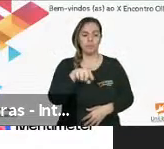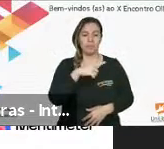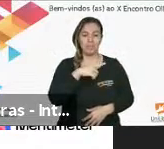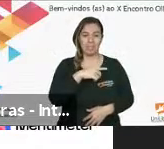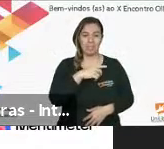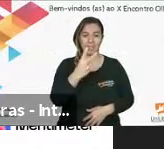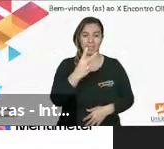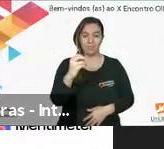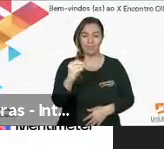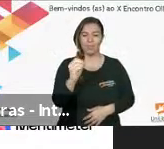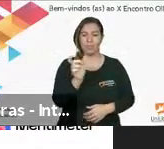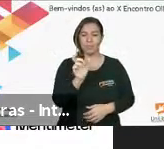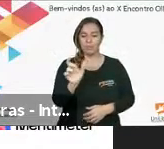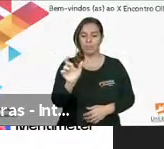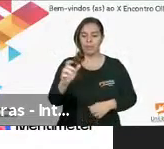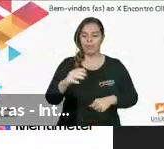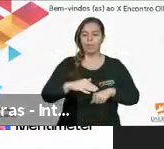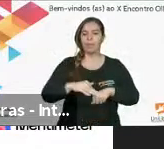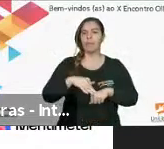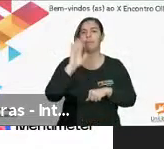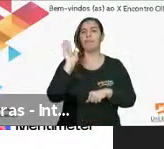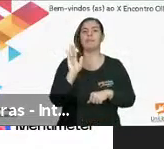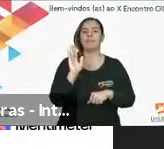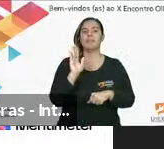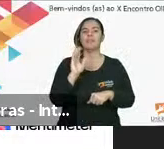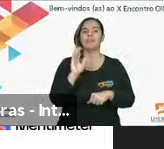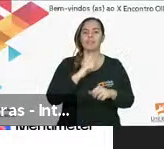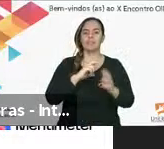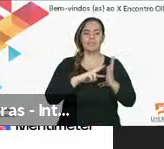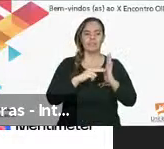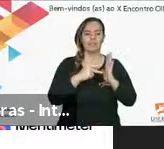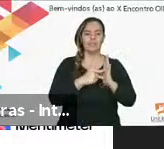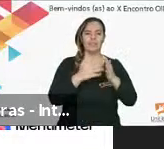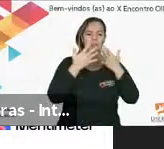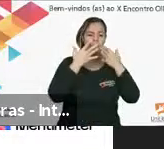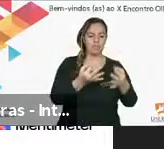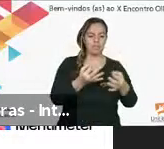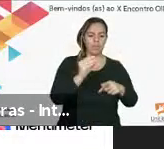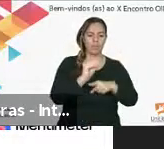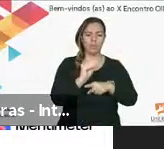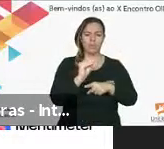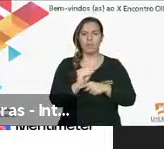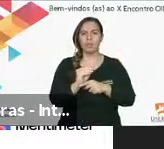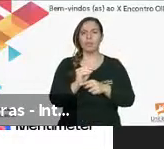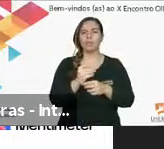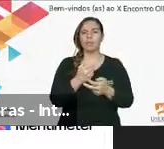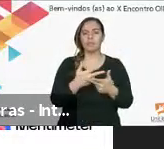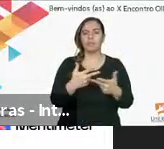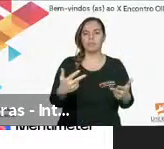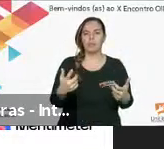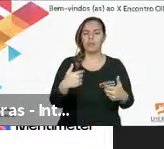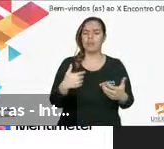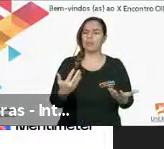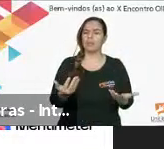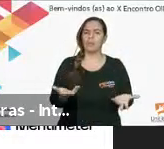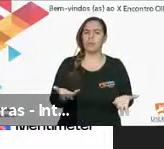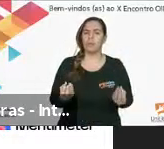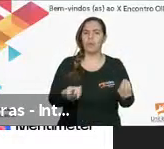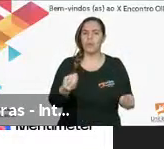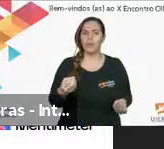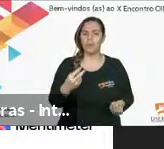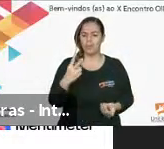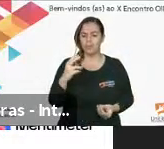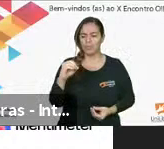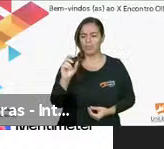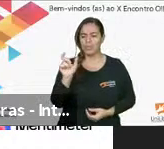20 palavras significando atenção, cuidado, olhar, assim. Aí eu falei, como é que tem 20